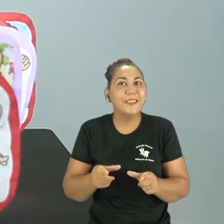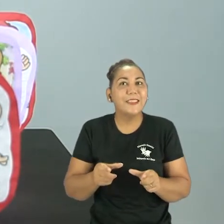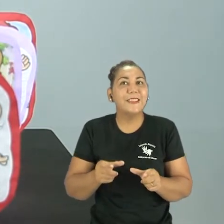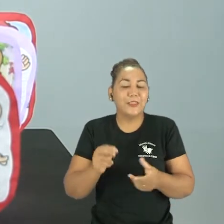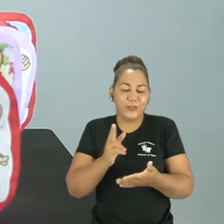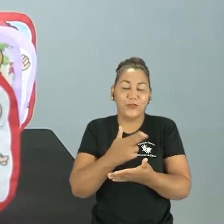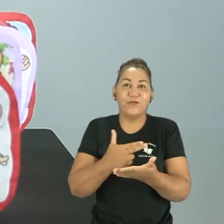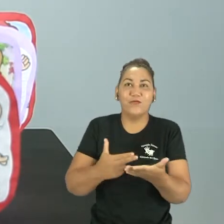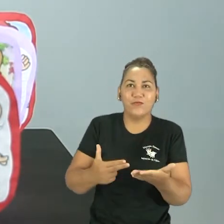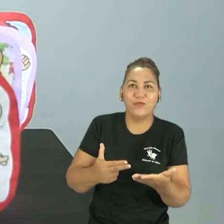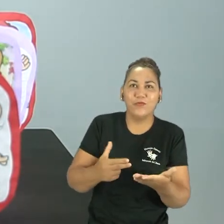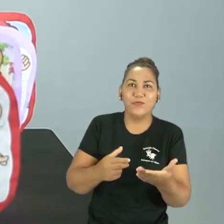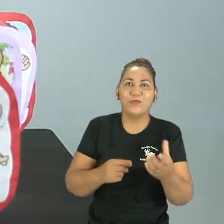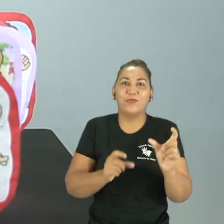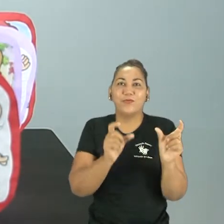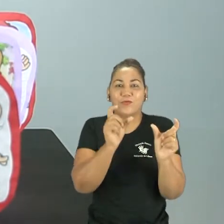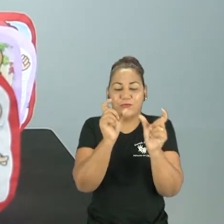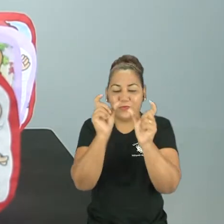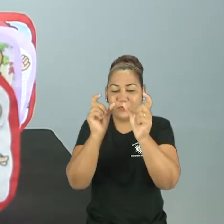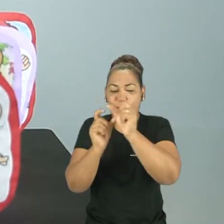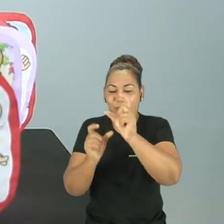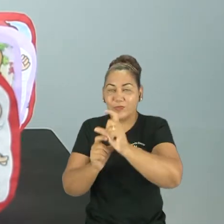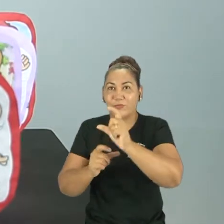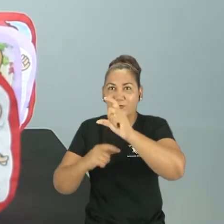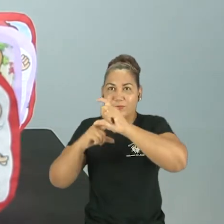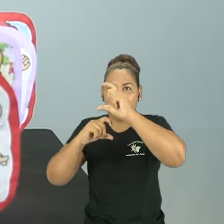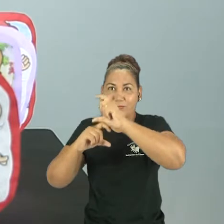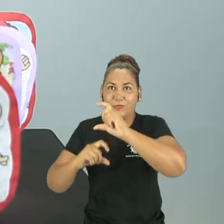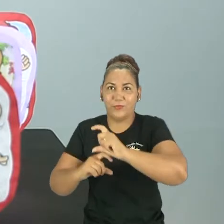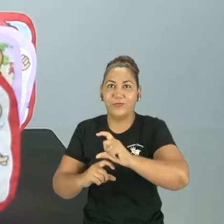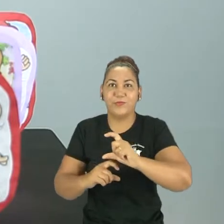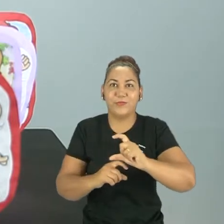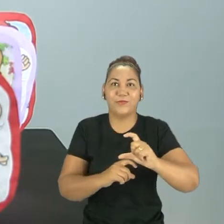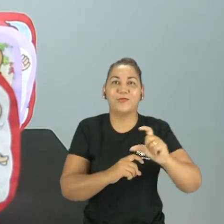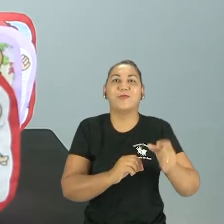gibis, né? Mas eles... dentro do gibi tem o quê?